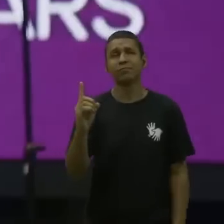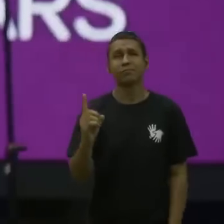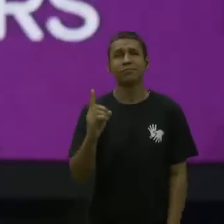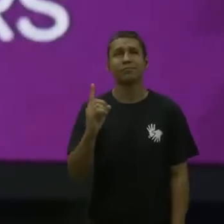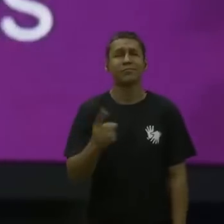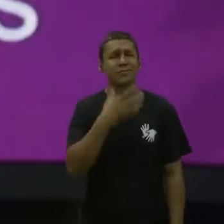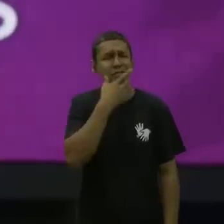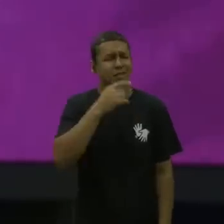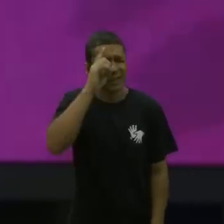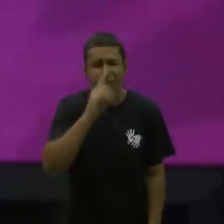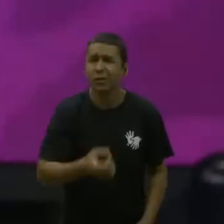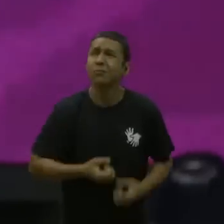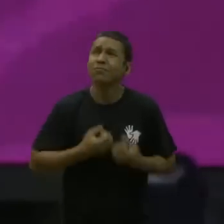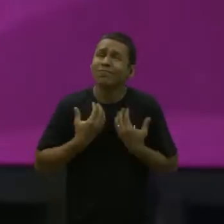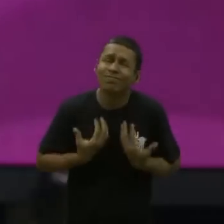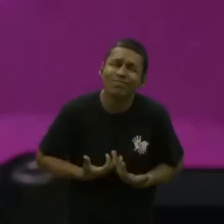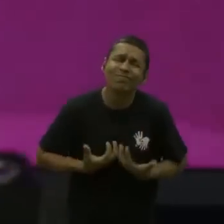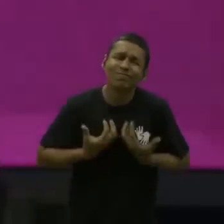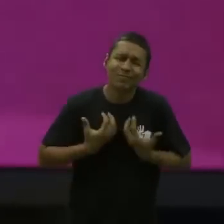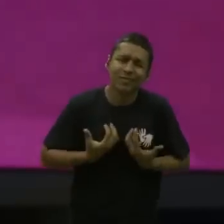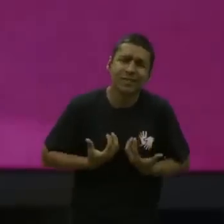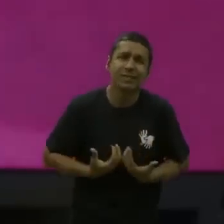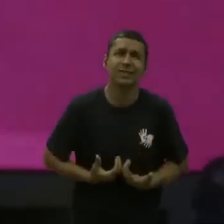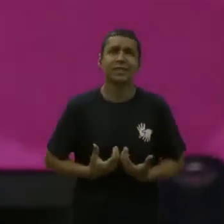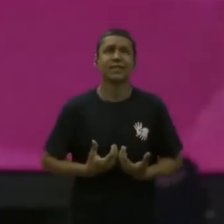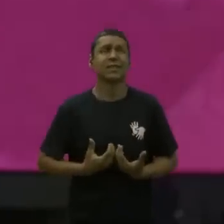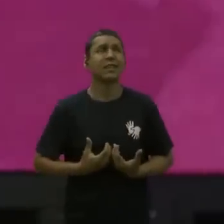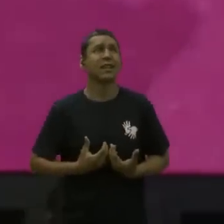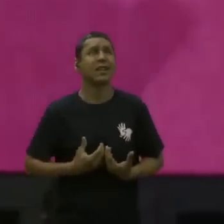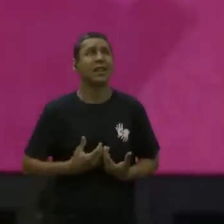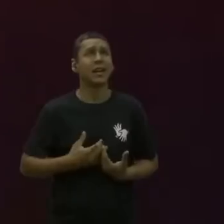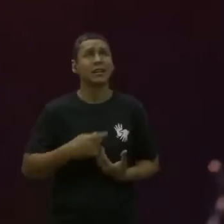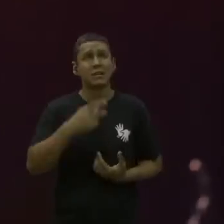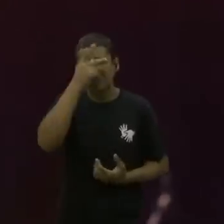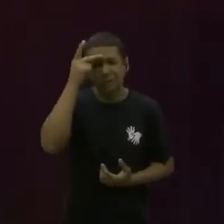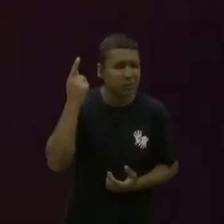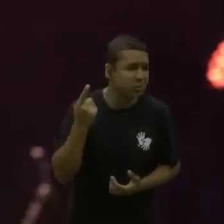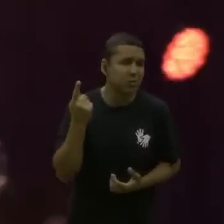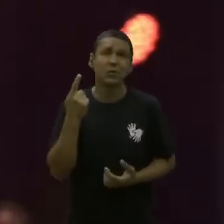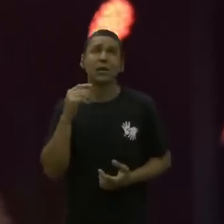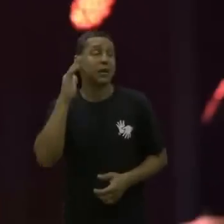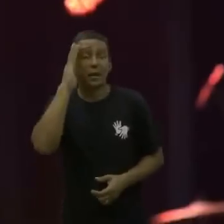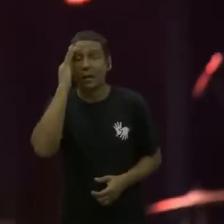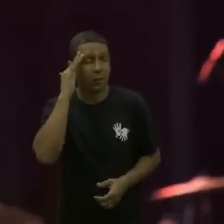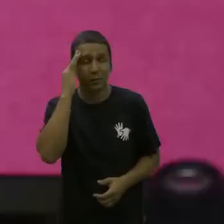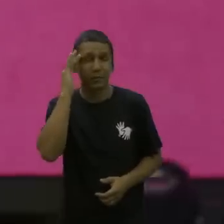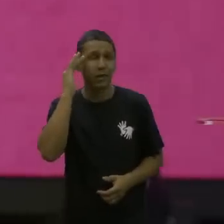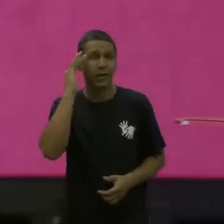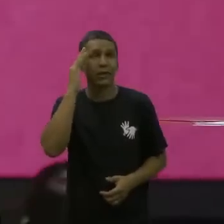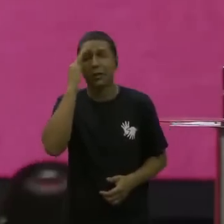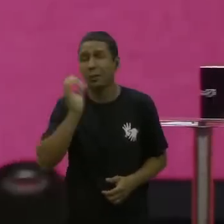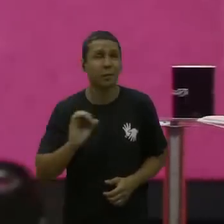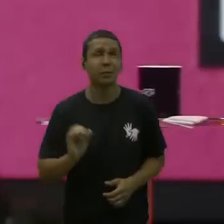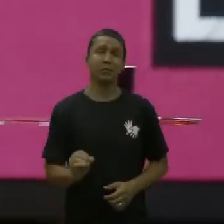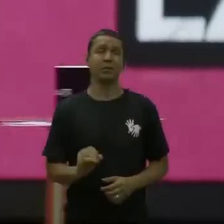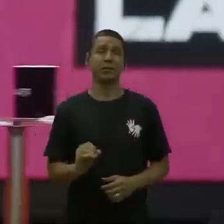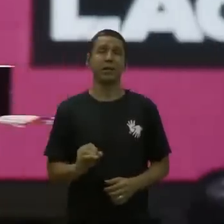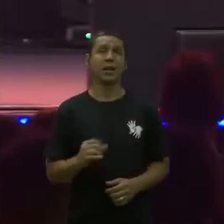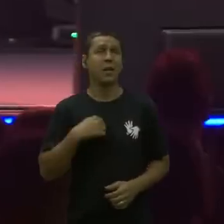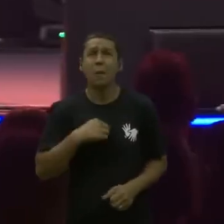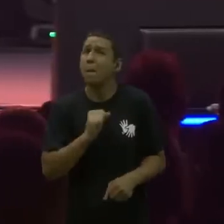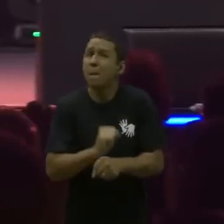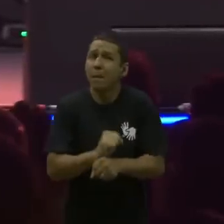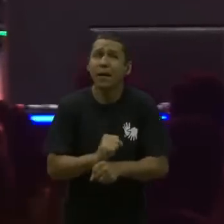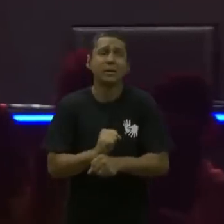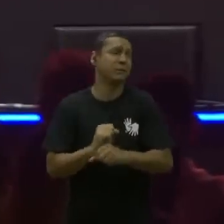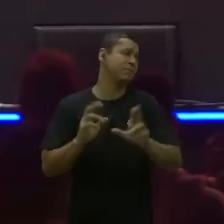Senhor, eu tô tão cansado. Ninguém tem noção do que eu vim buscar. Mas eu não vou parar. Eu não